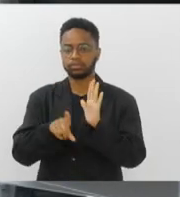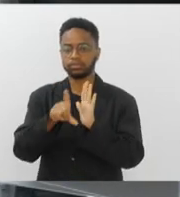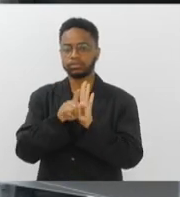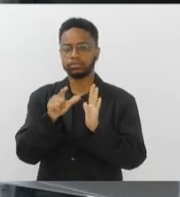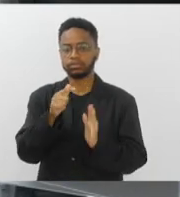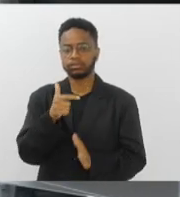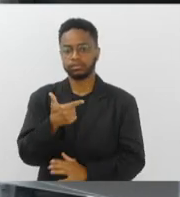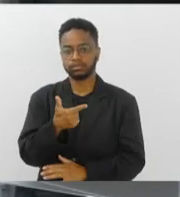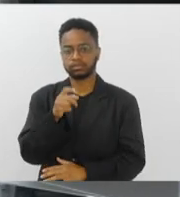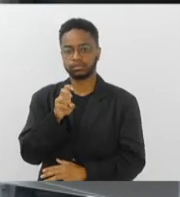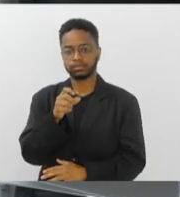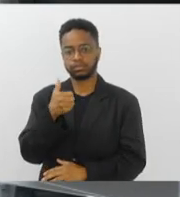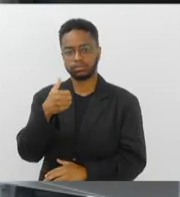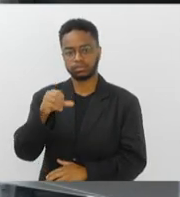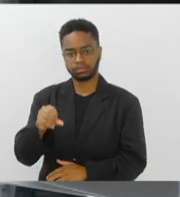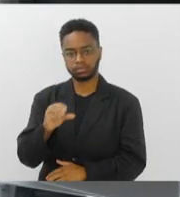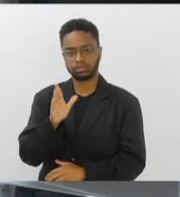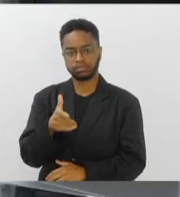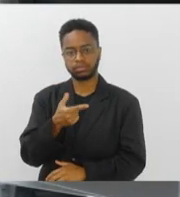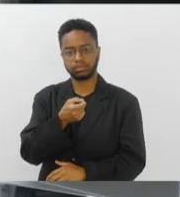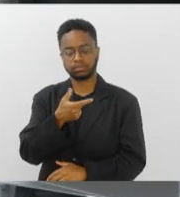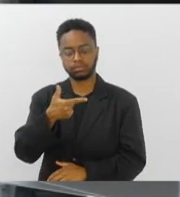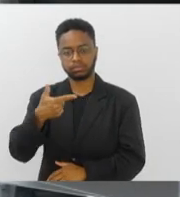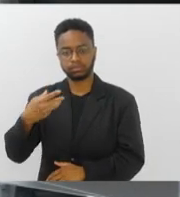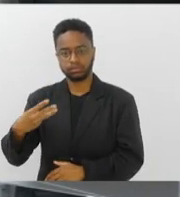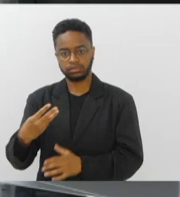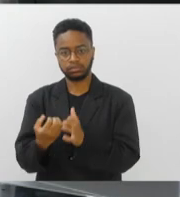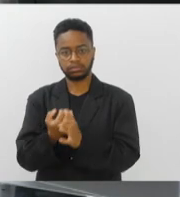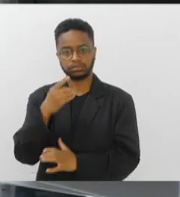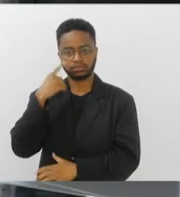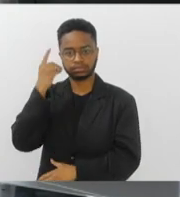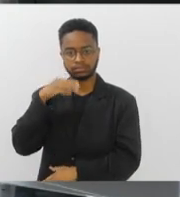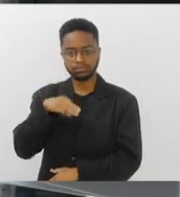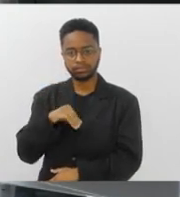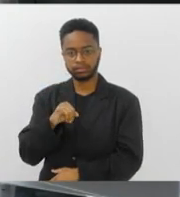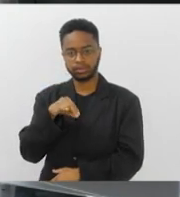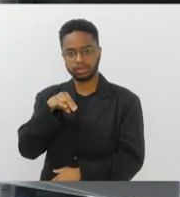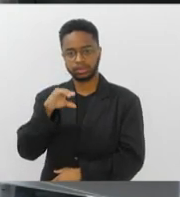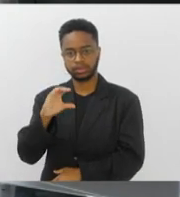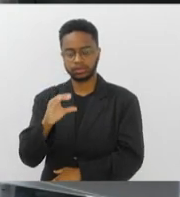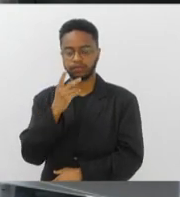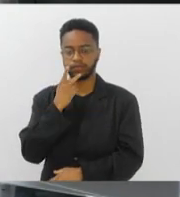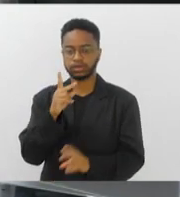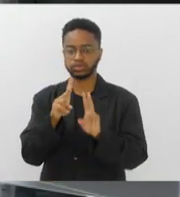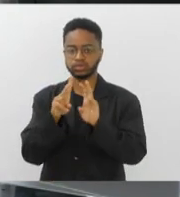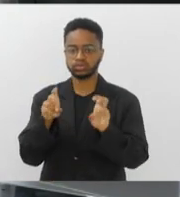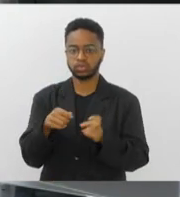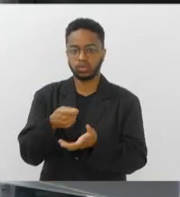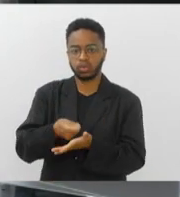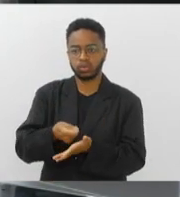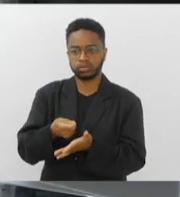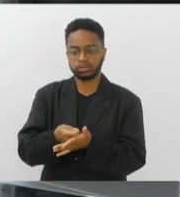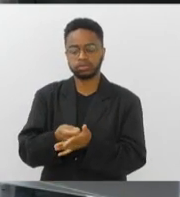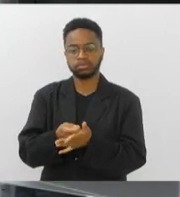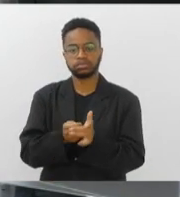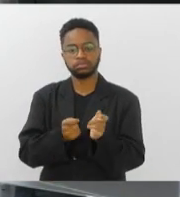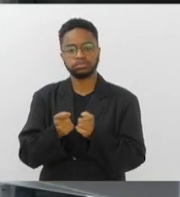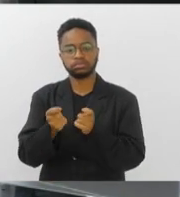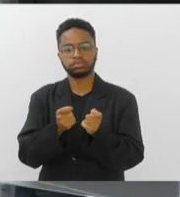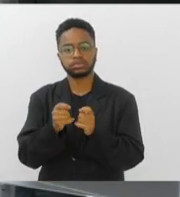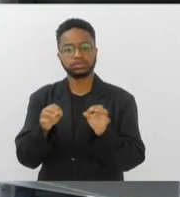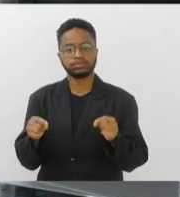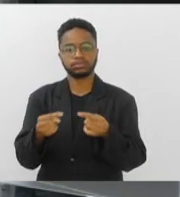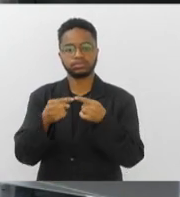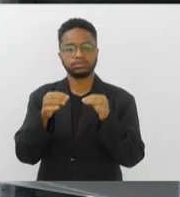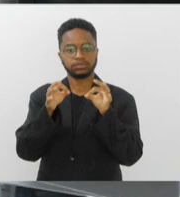de 2023, de autoria do deputado Carlos Mink, que dispõe sobre a obrigatoriedade do gerenciamento adequado de resíduos